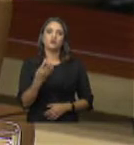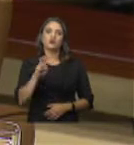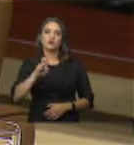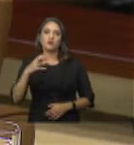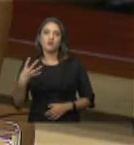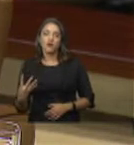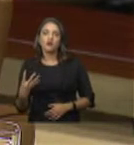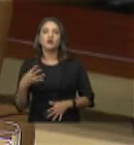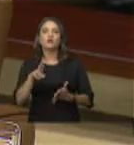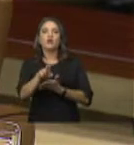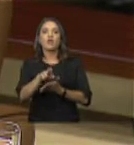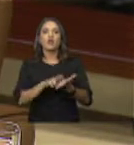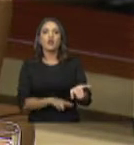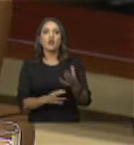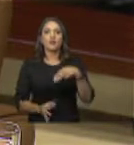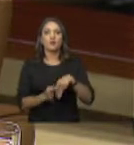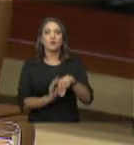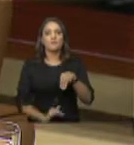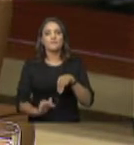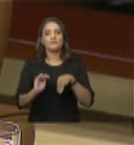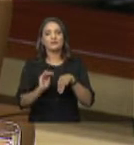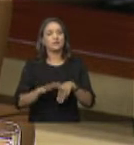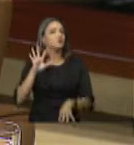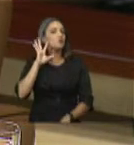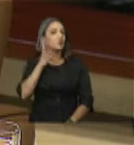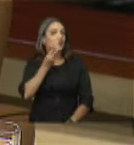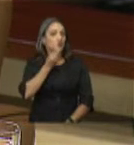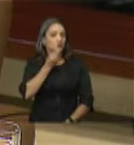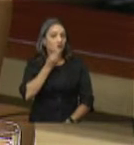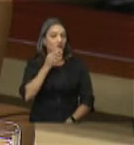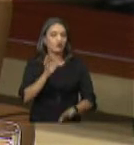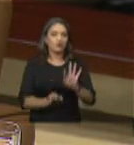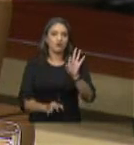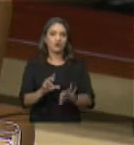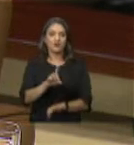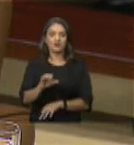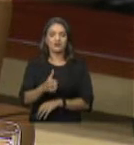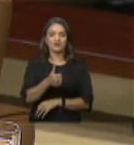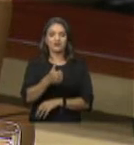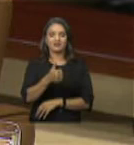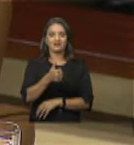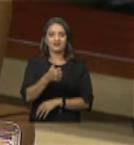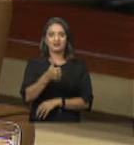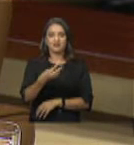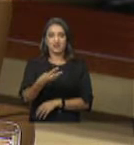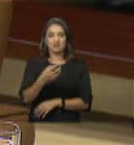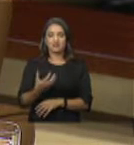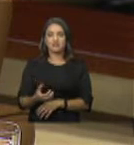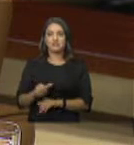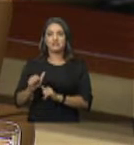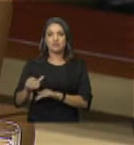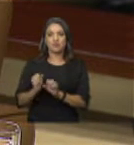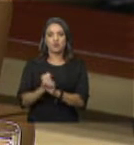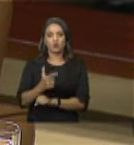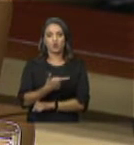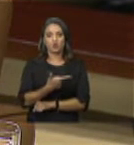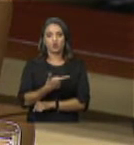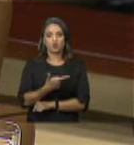relatoria do iminente Ministro Dias toffoli julgamento em Três de Setembro de